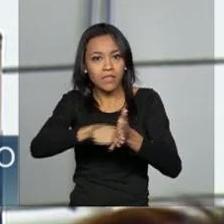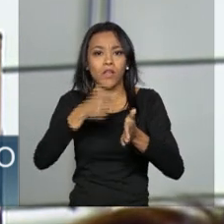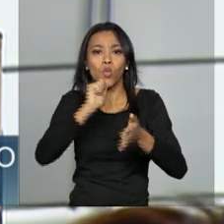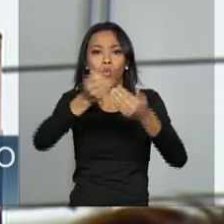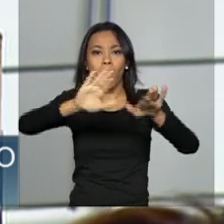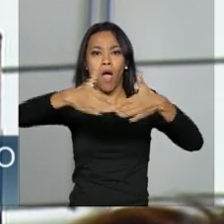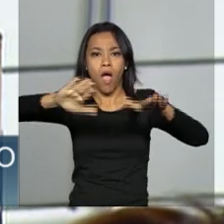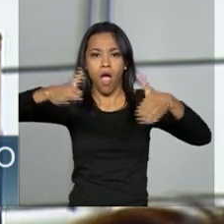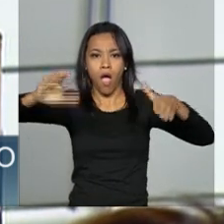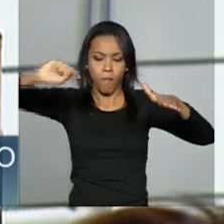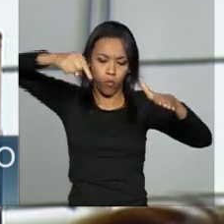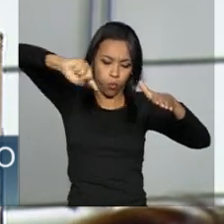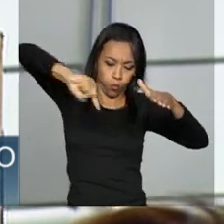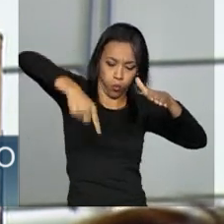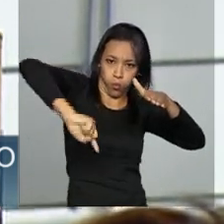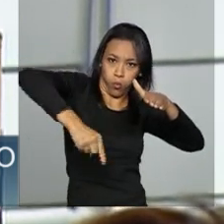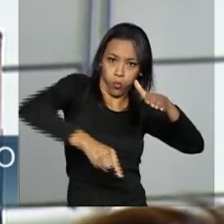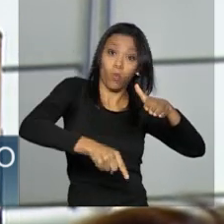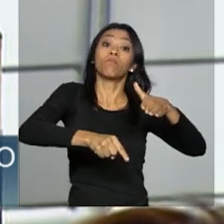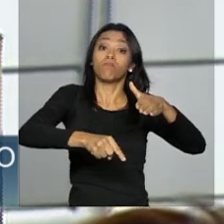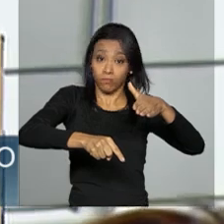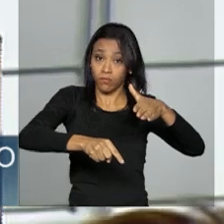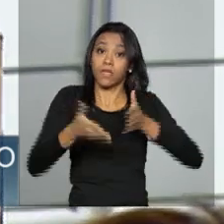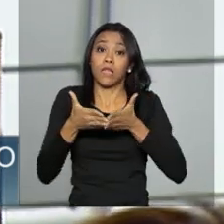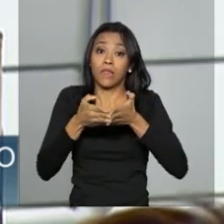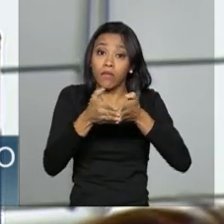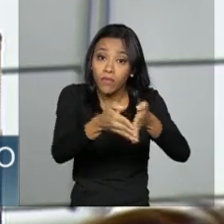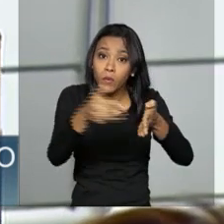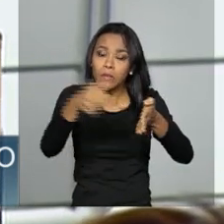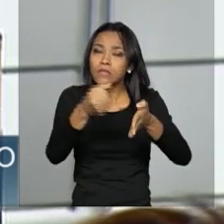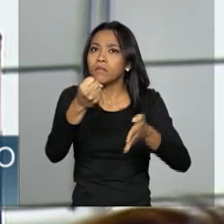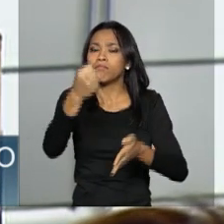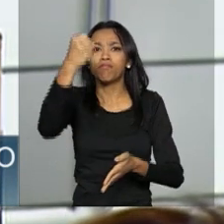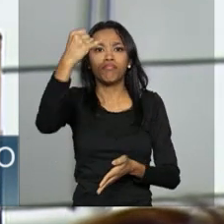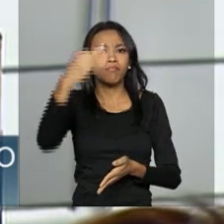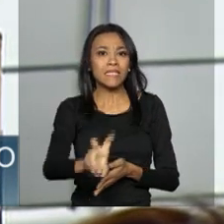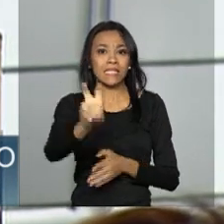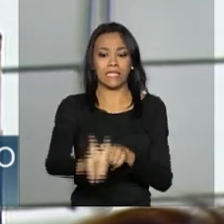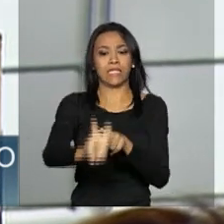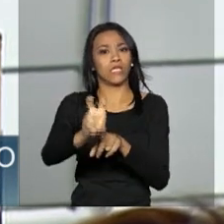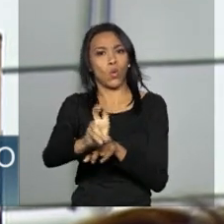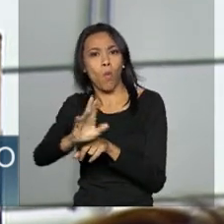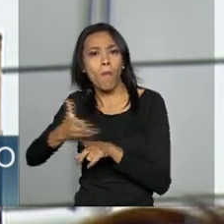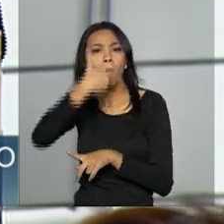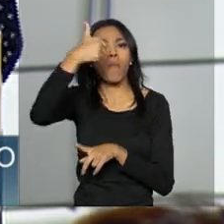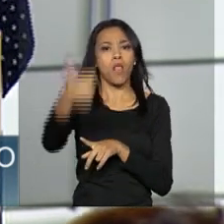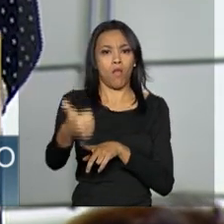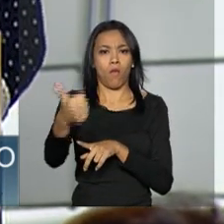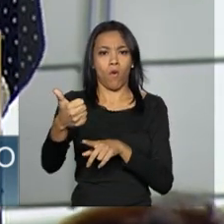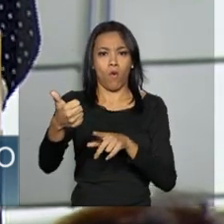hidrooceanográfico, Vital de Oliveira. Navio que é uma das 5 melhores plataformas de pesquisa do